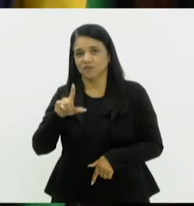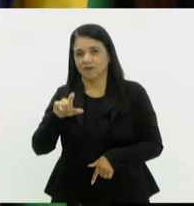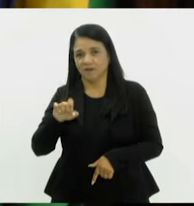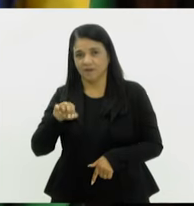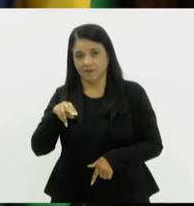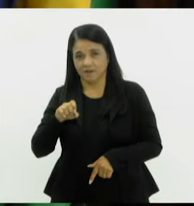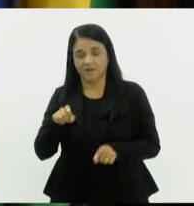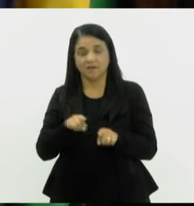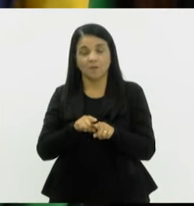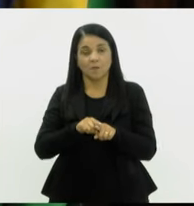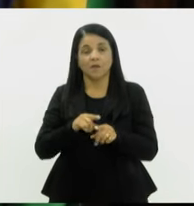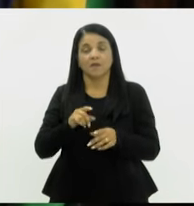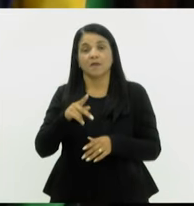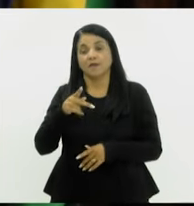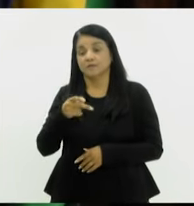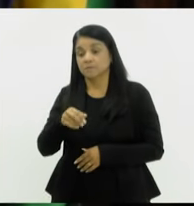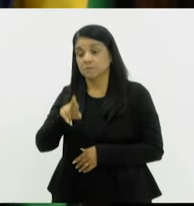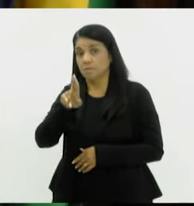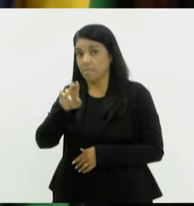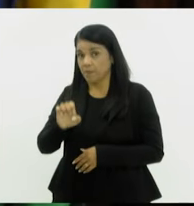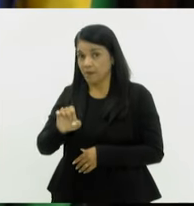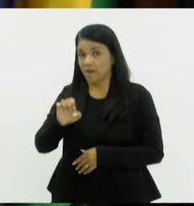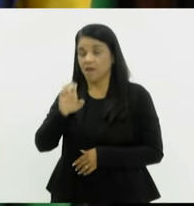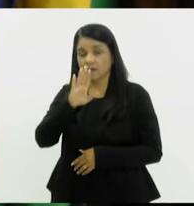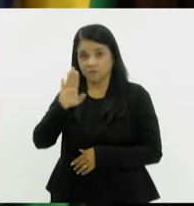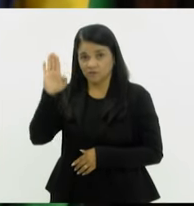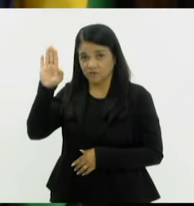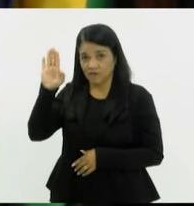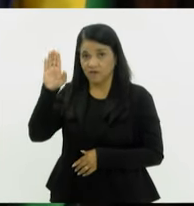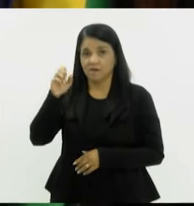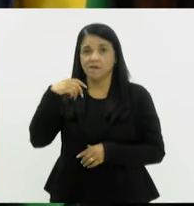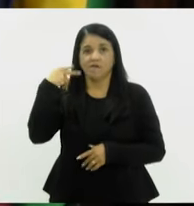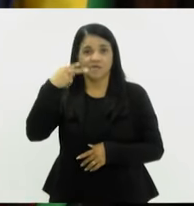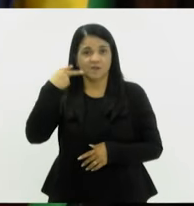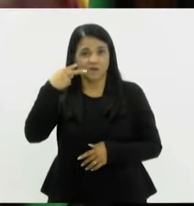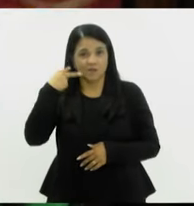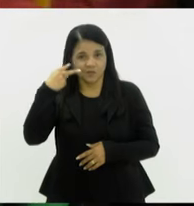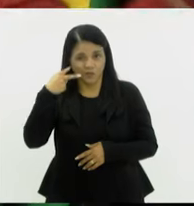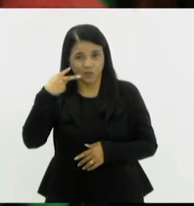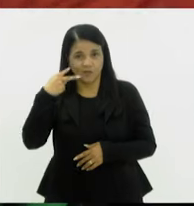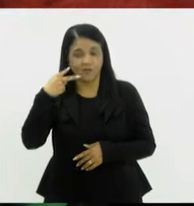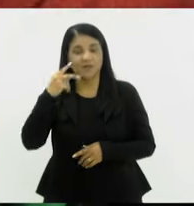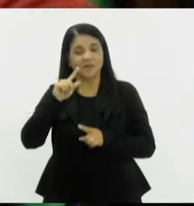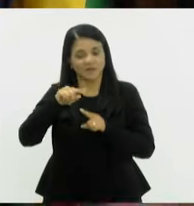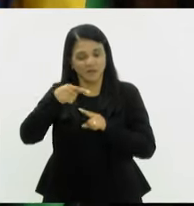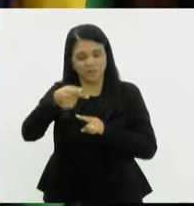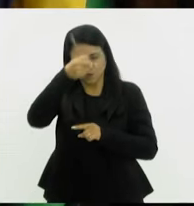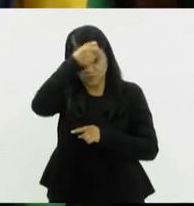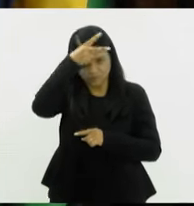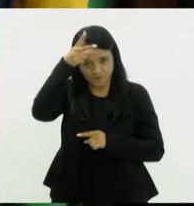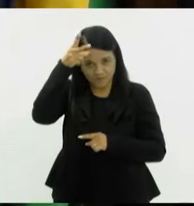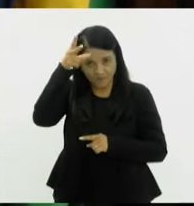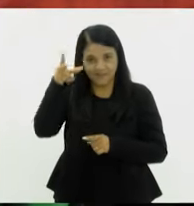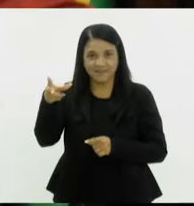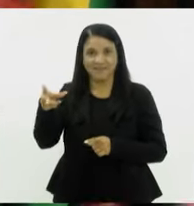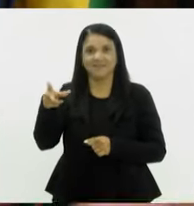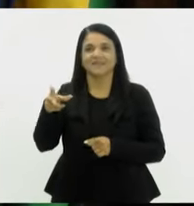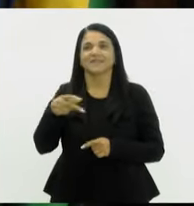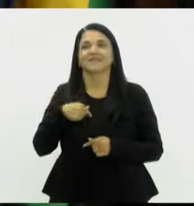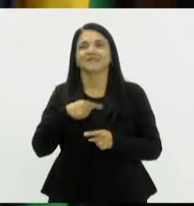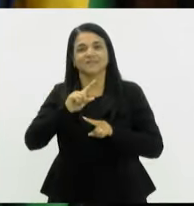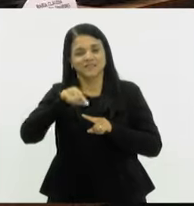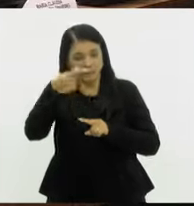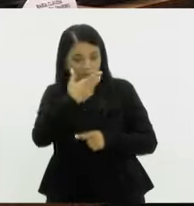nossas pré-candidatas a vereadoras da próxima vez a prefeitas depois a